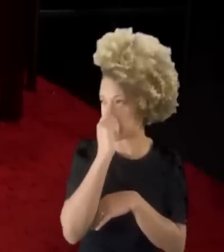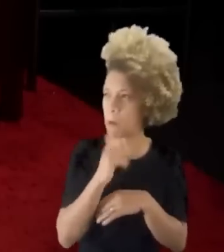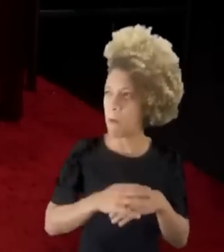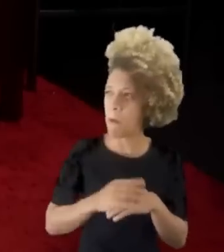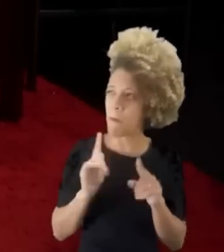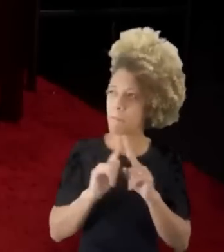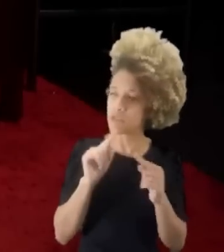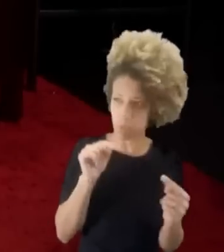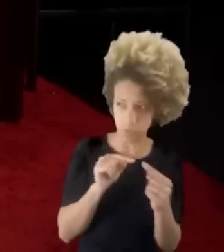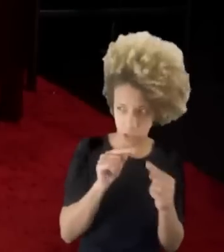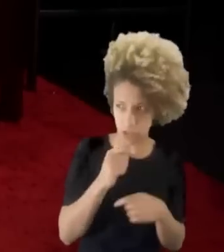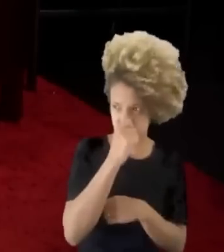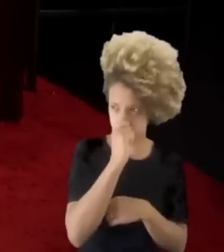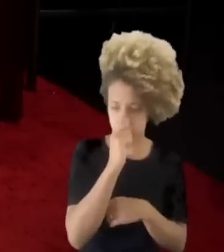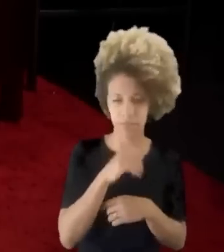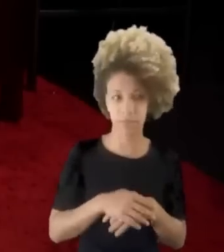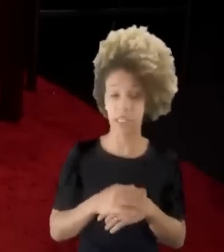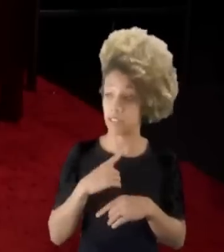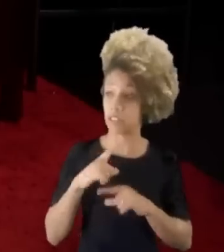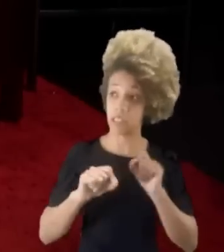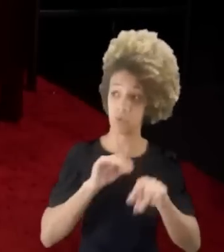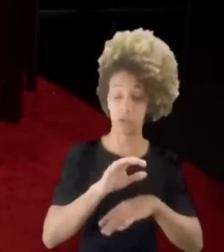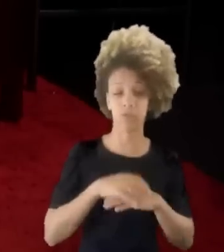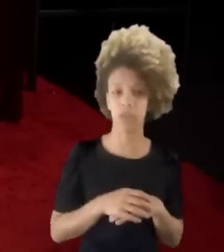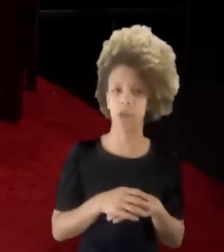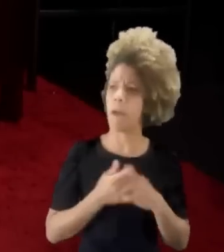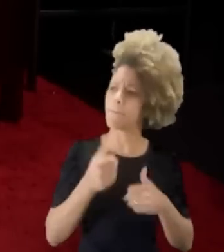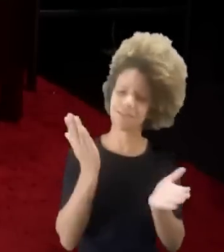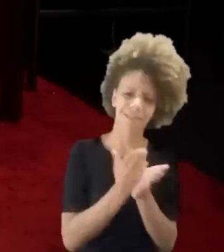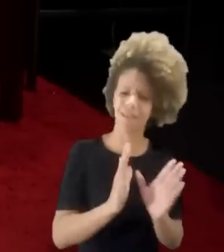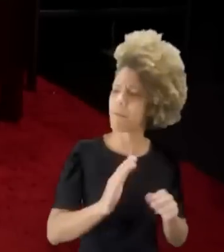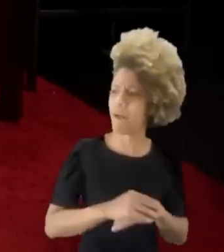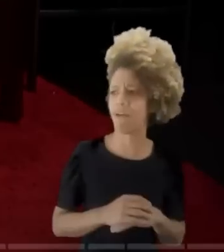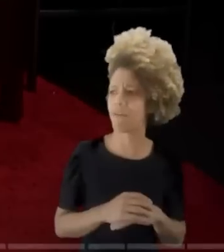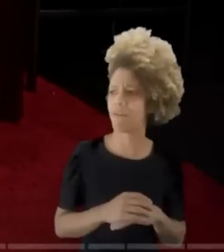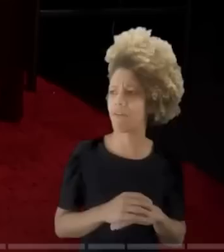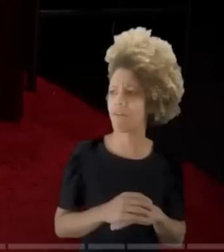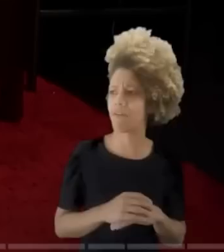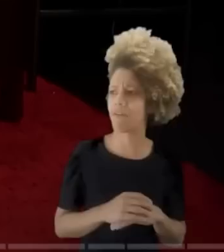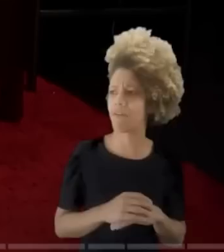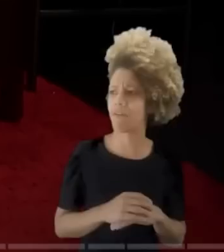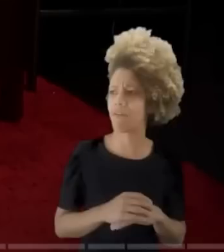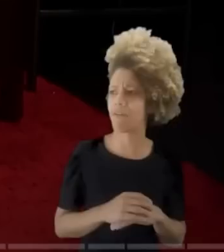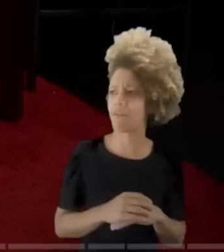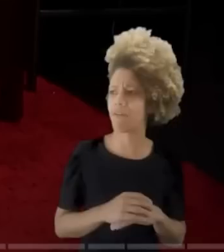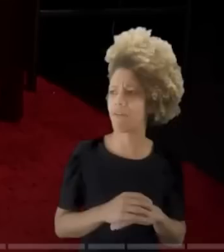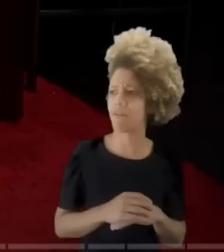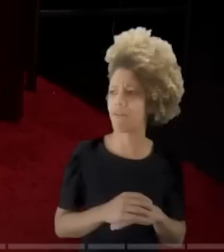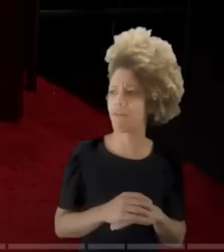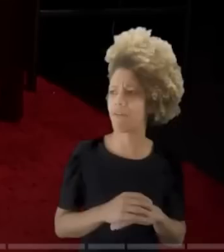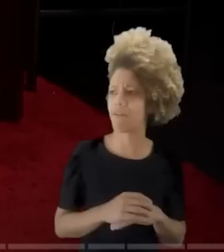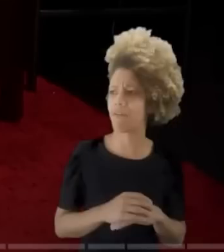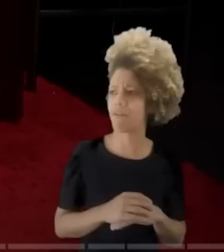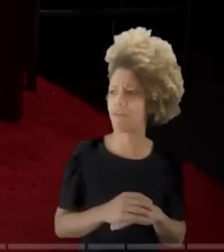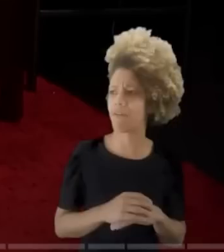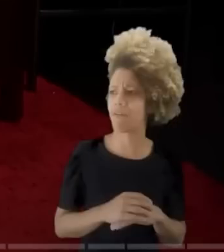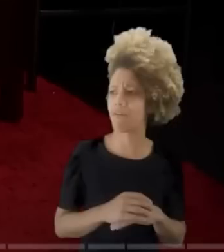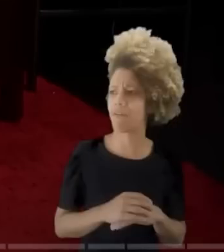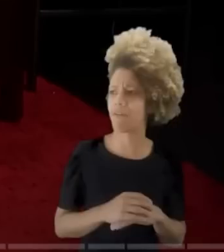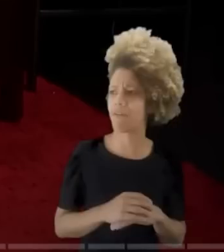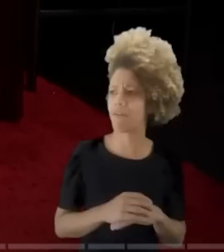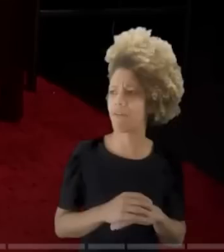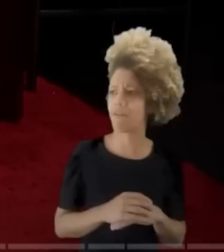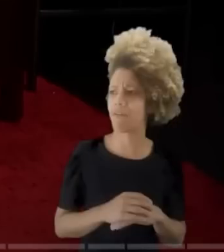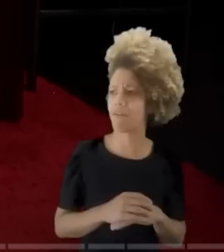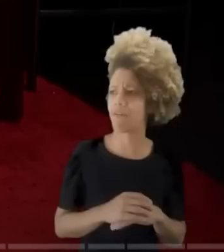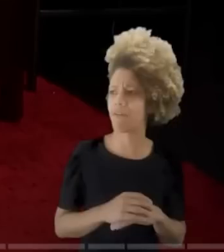mais radical nesse sentido Maurício eu acho que tem coisas que é isso mano e que quebrar mesmo e ponto olha aí ó eu acho massa